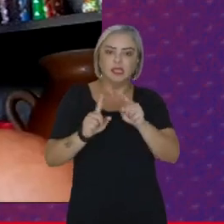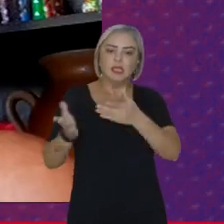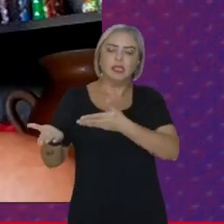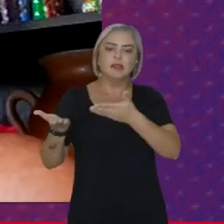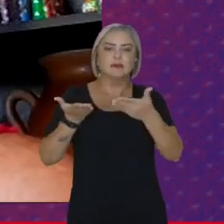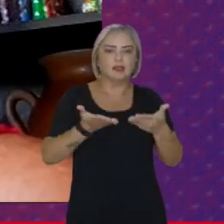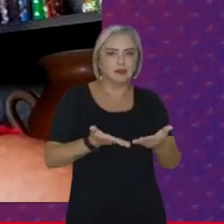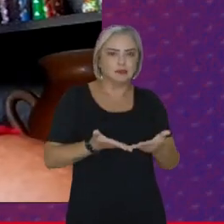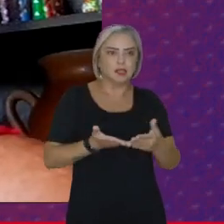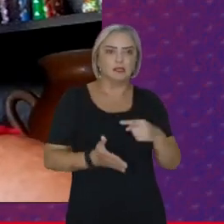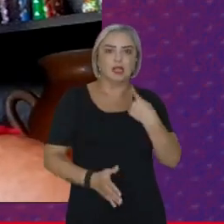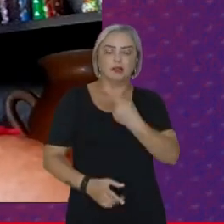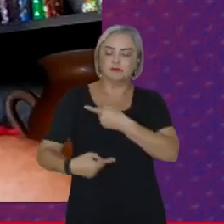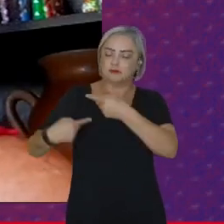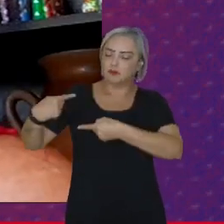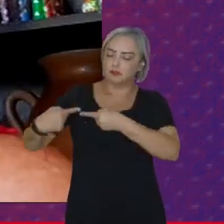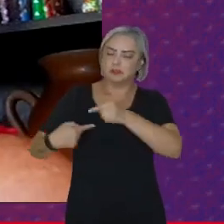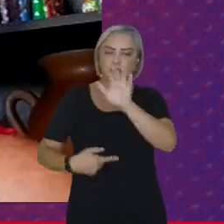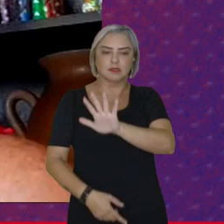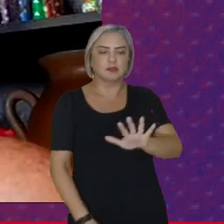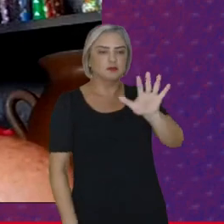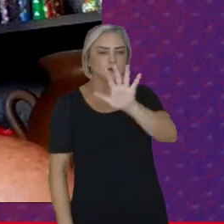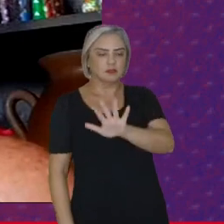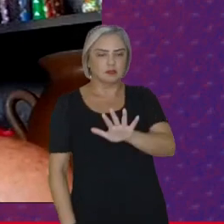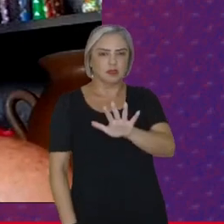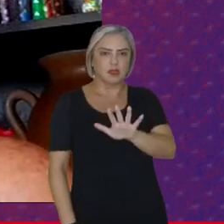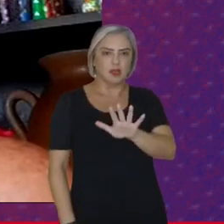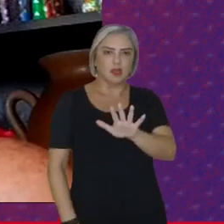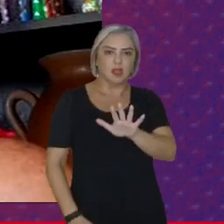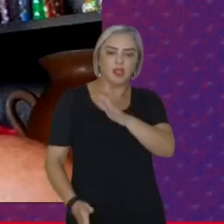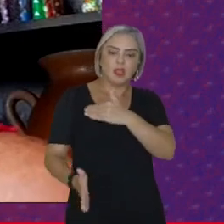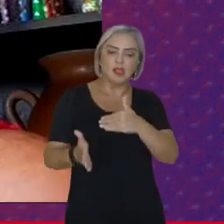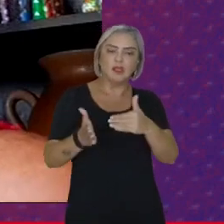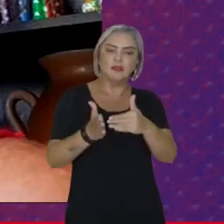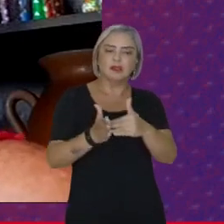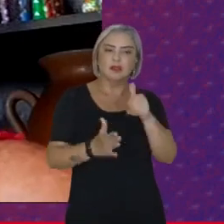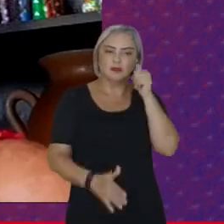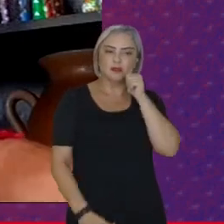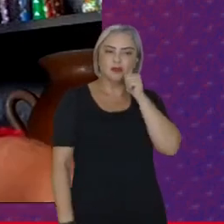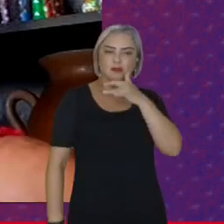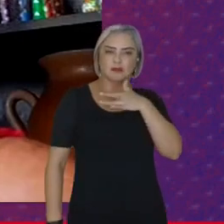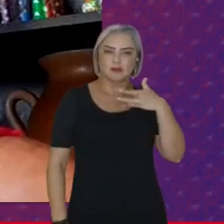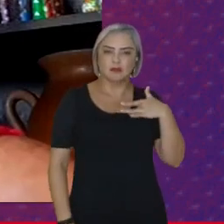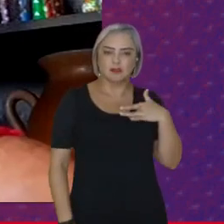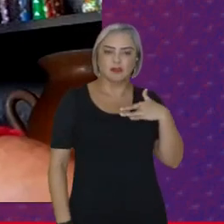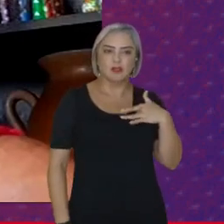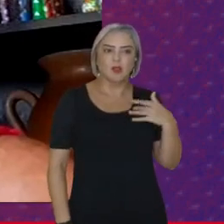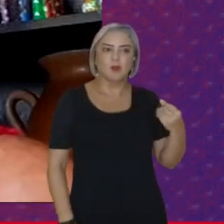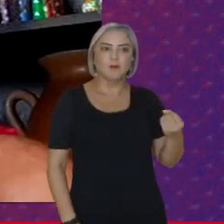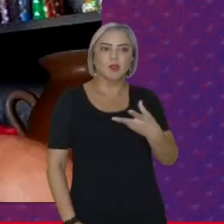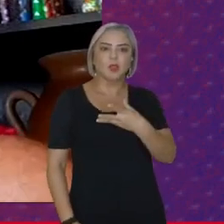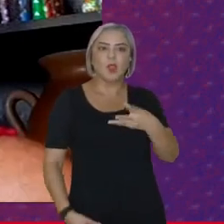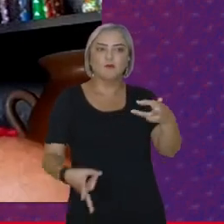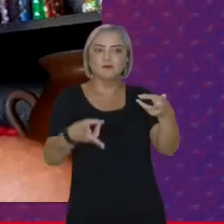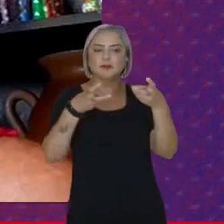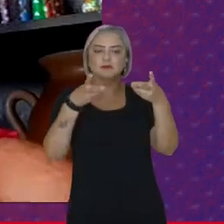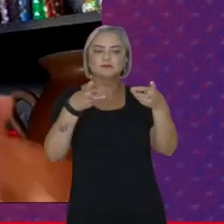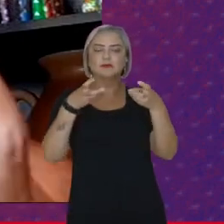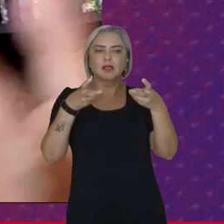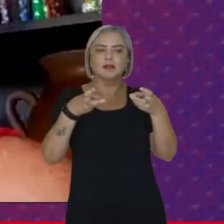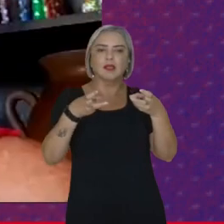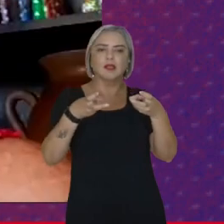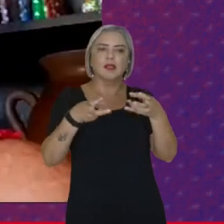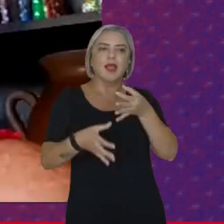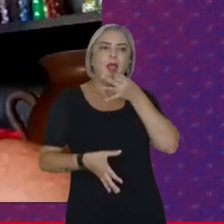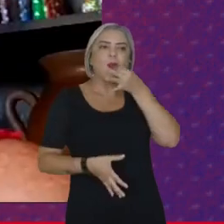traz dentro da nossa Política Nacional Integral de Saúde da Mulher, ele traz uma nova perspectiva da nossa